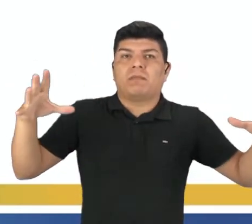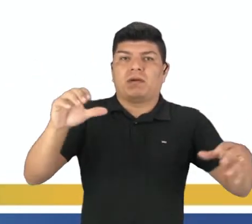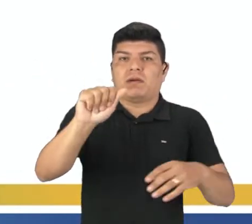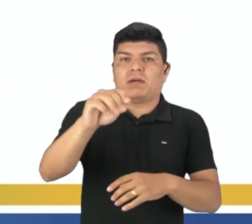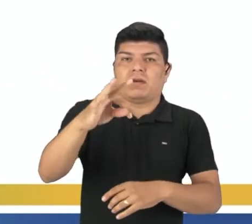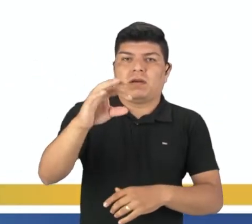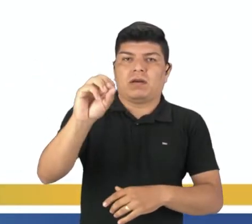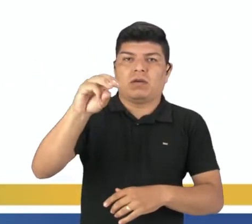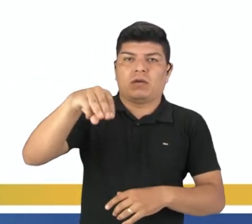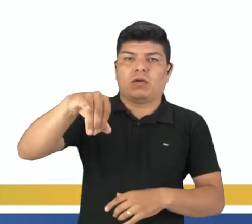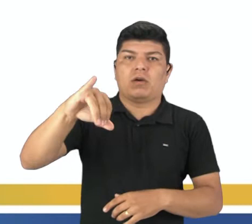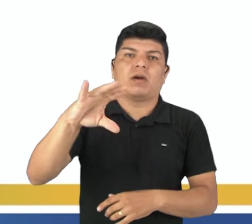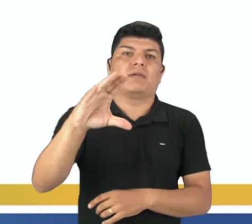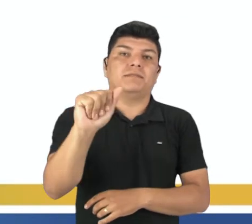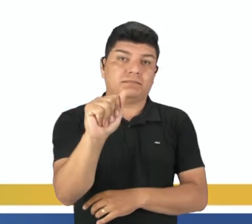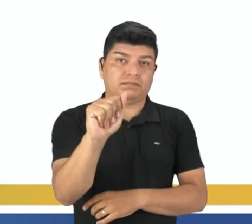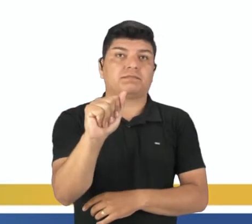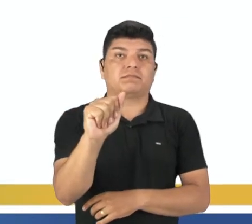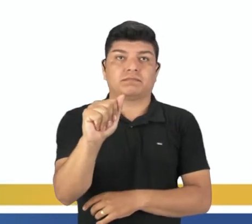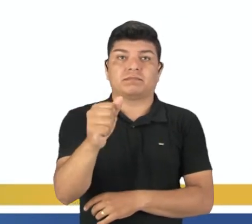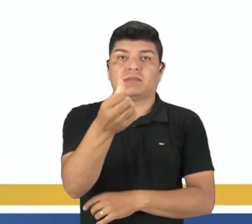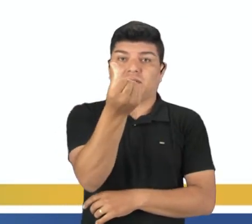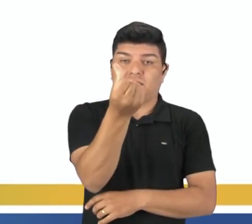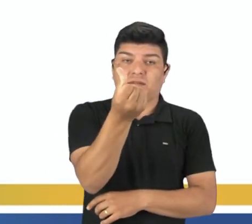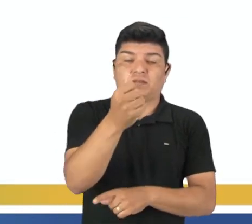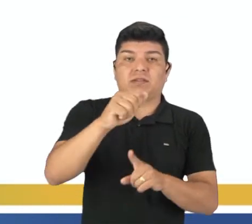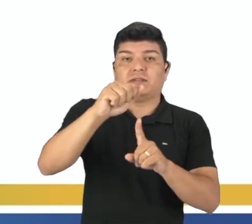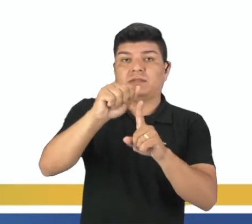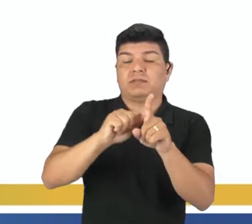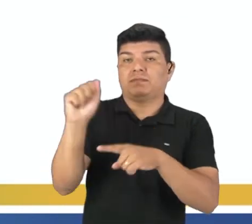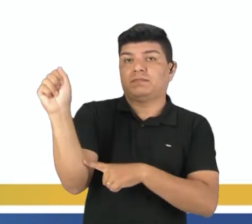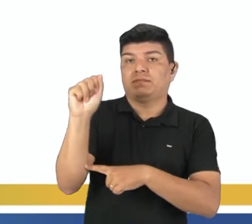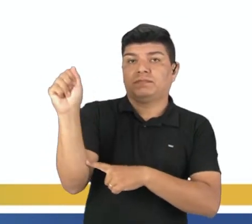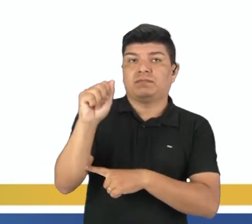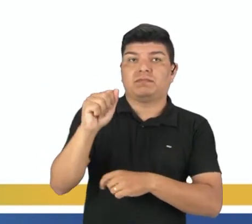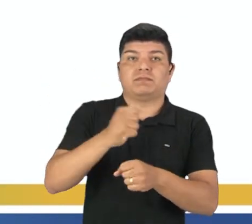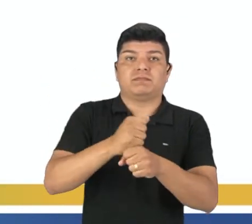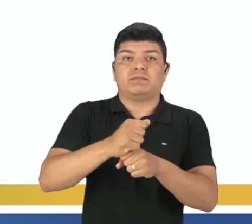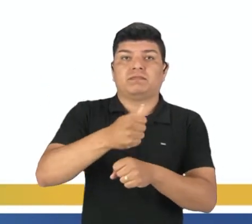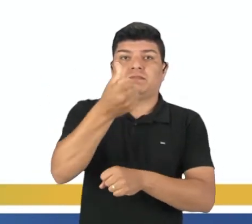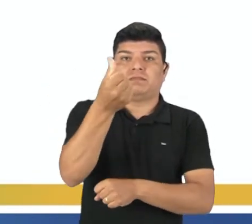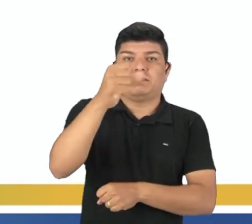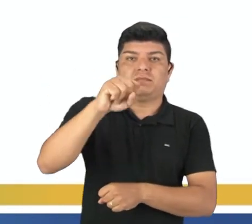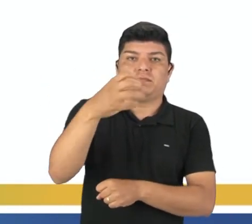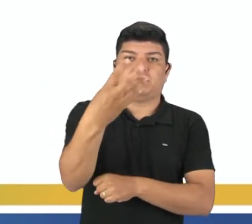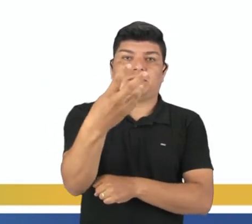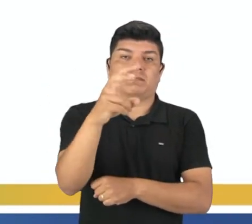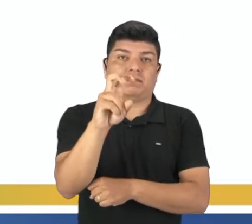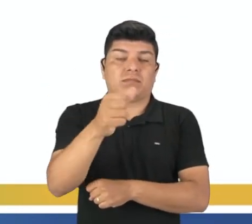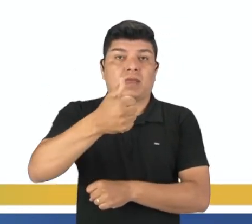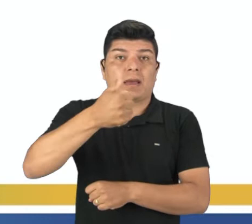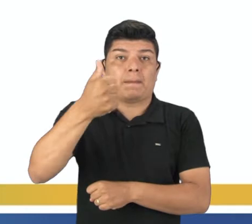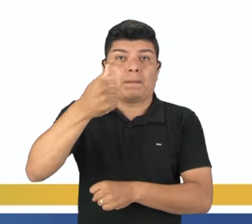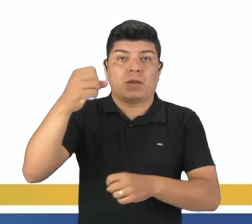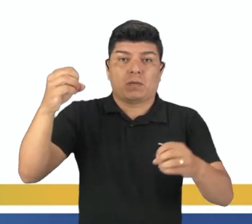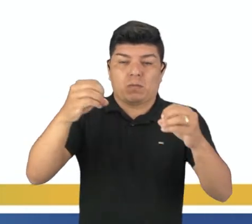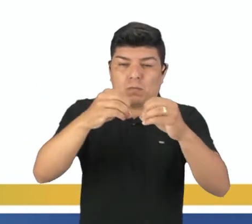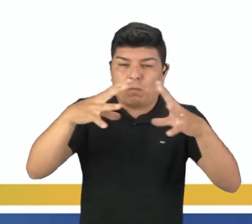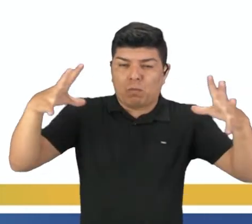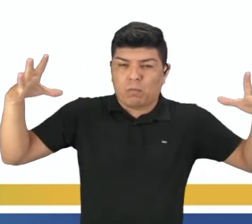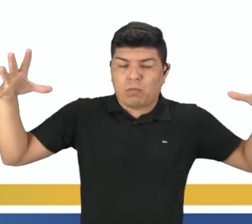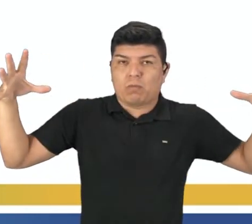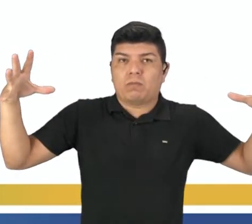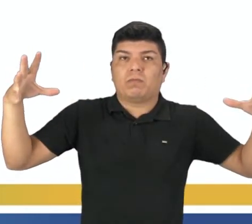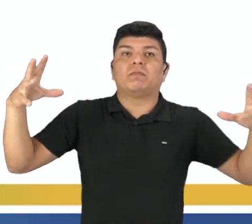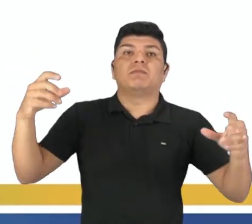da humanidade. Então, em 6 de agosto de 1945, os Estados Unidos lançaram a primeira bomba da